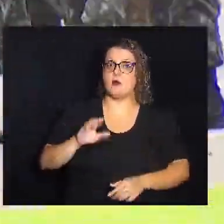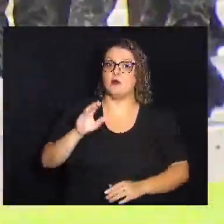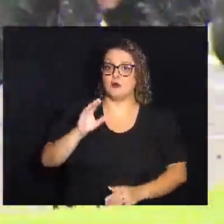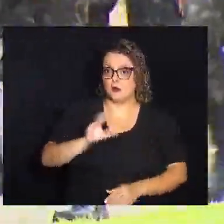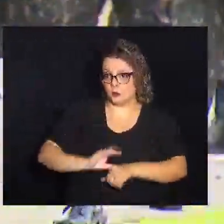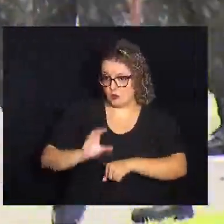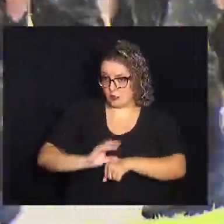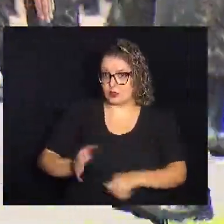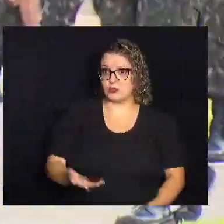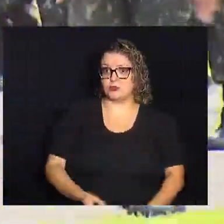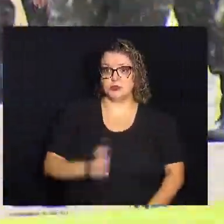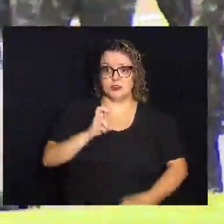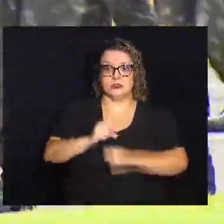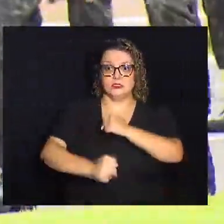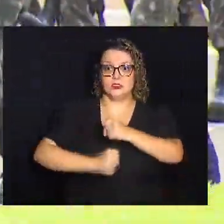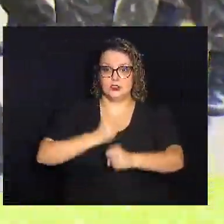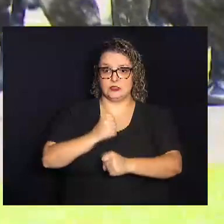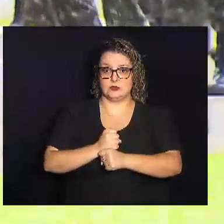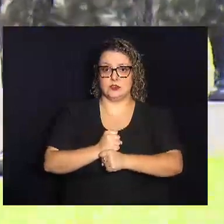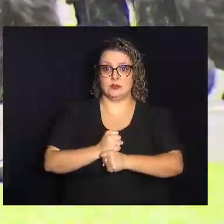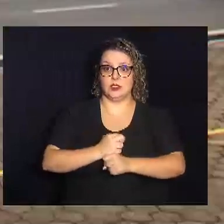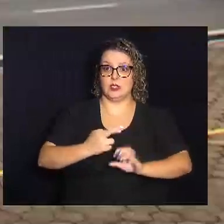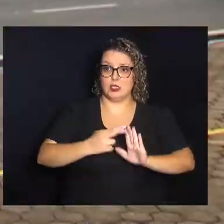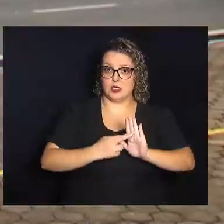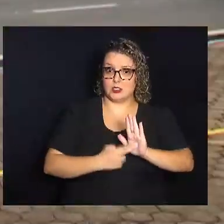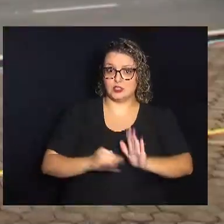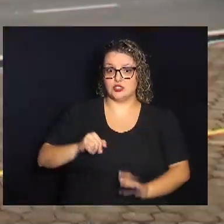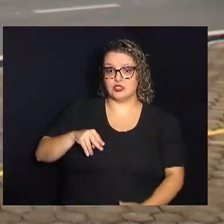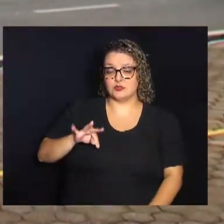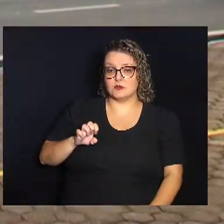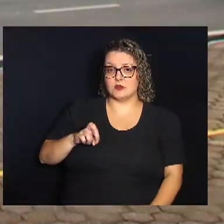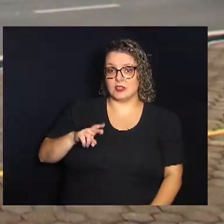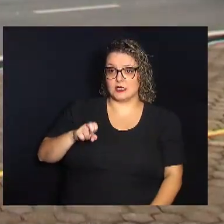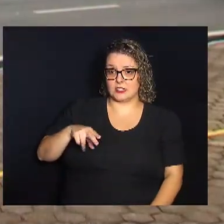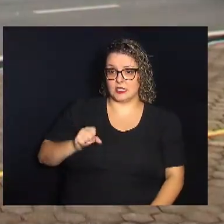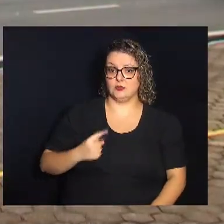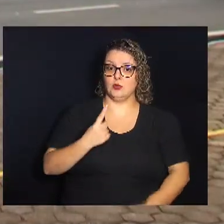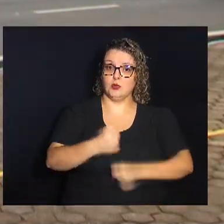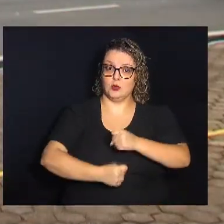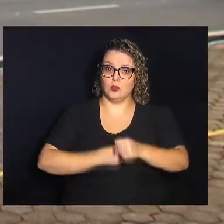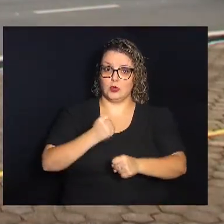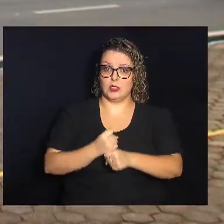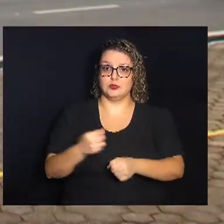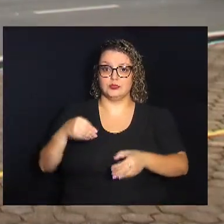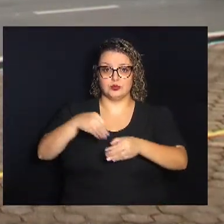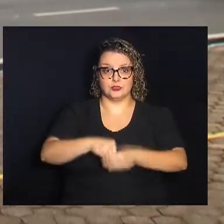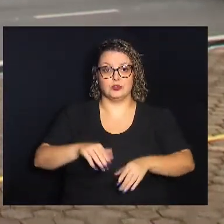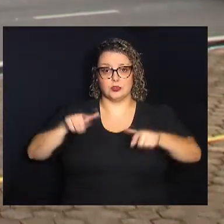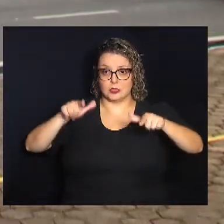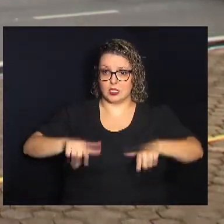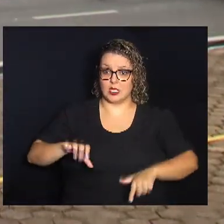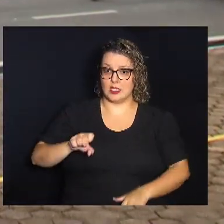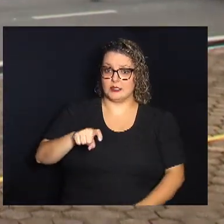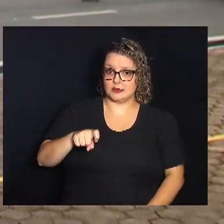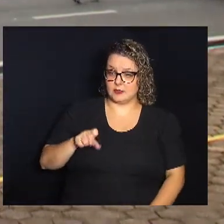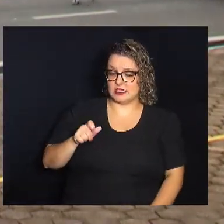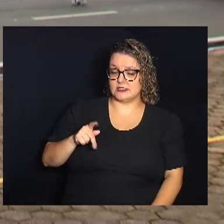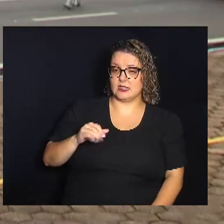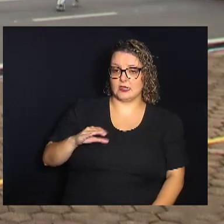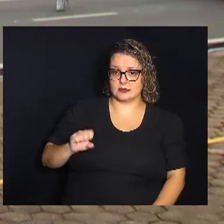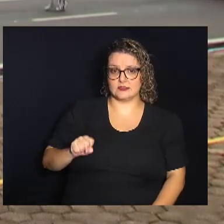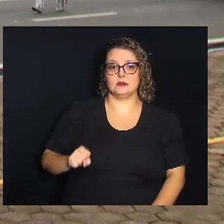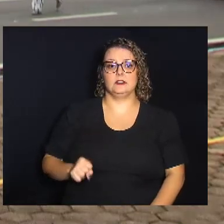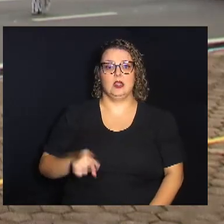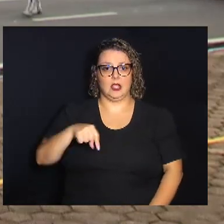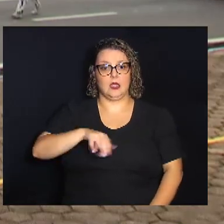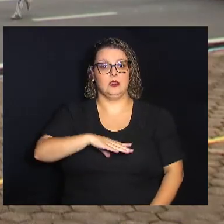realizado em 5 anos, em regime de internato, sendo 1 ano nas instalações da SPSEX, aqui em Campinas,